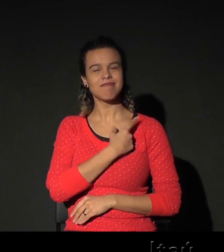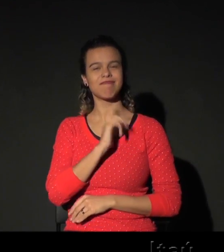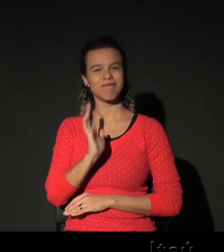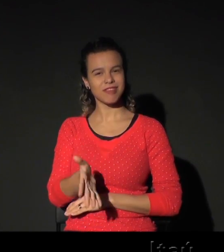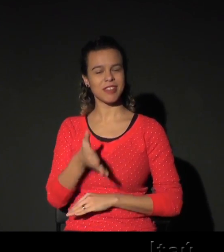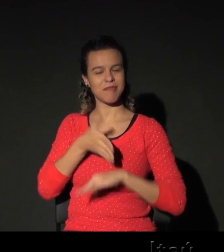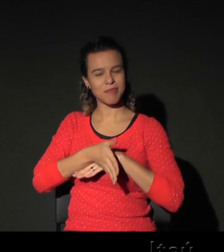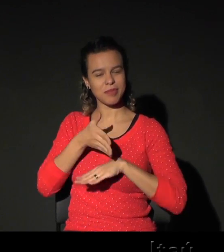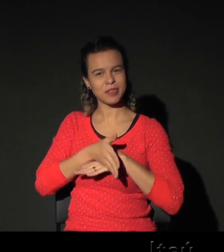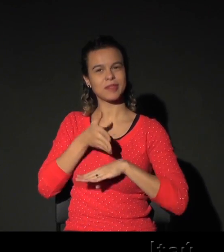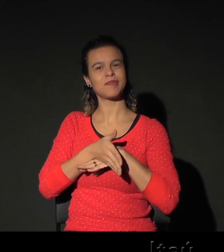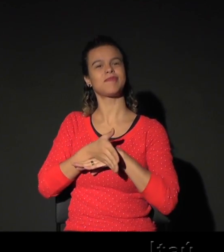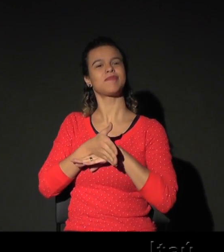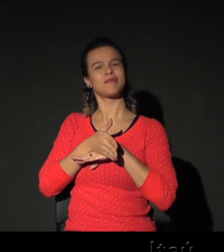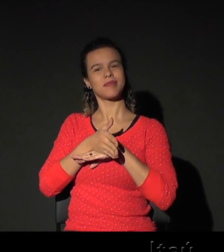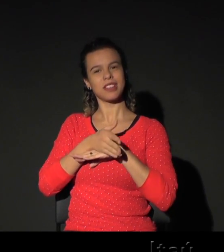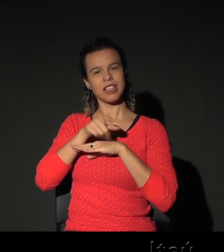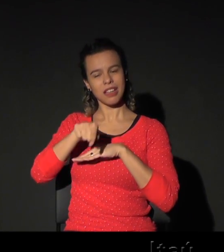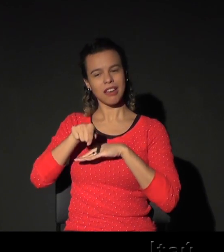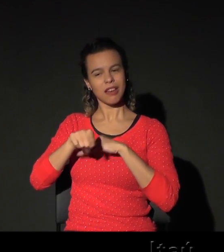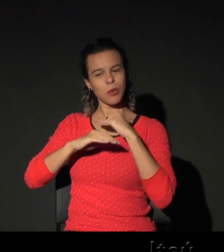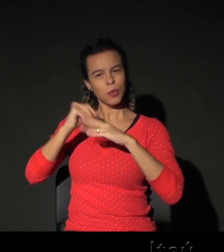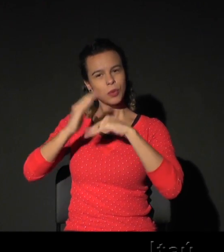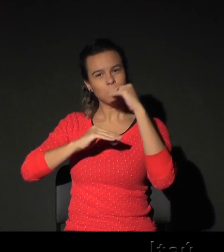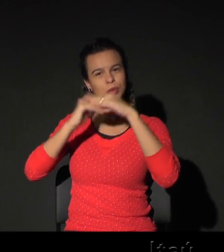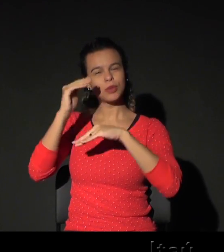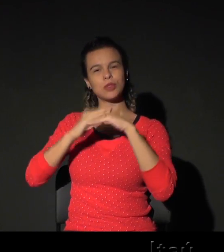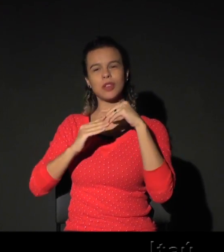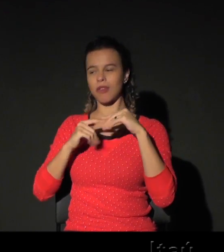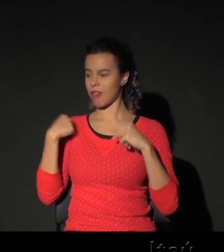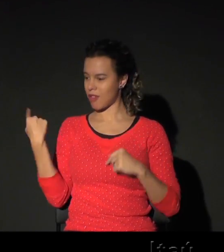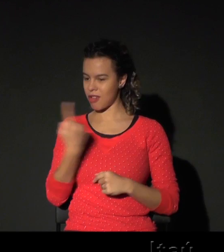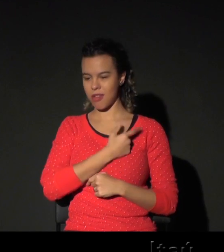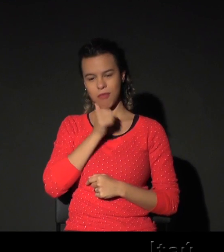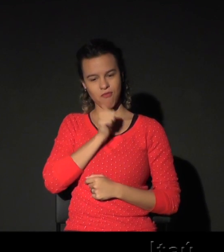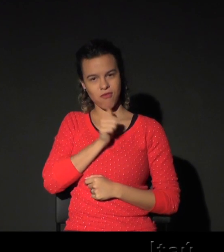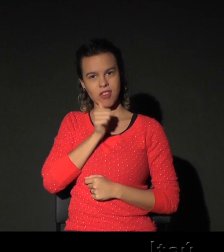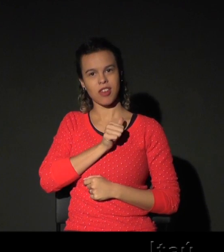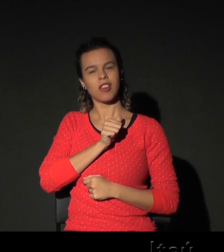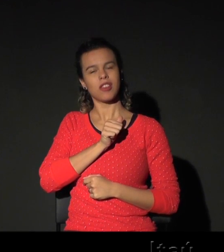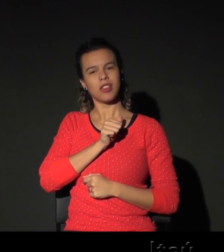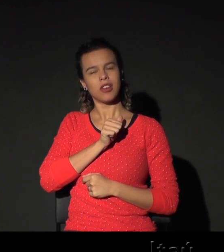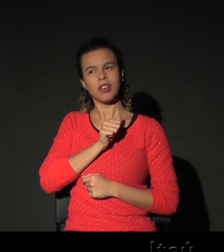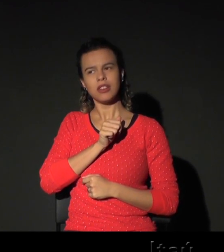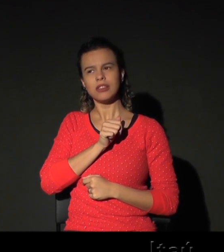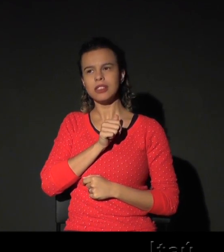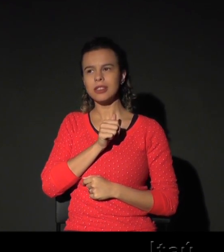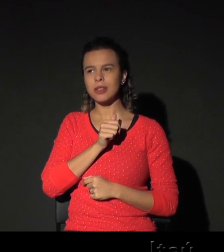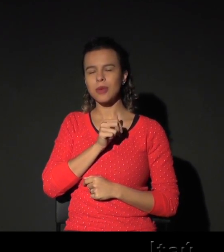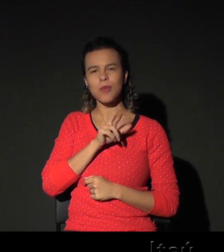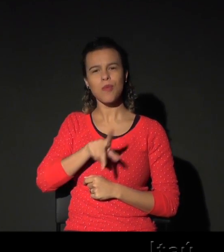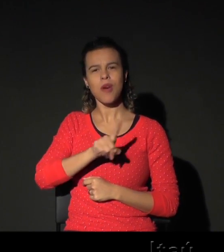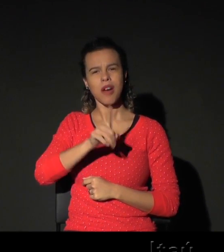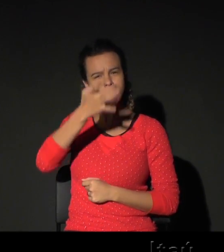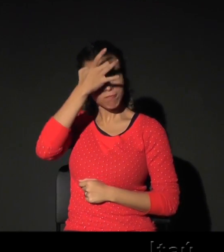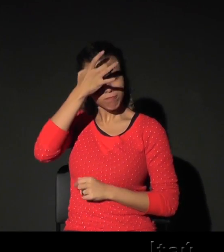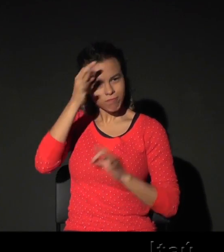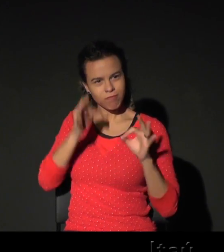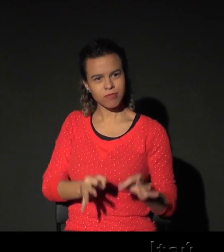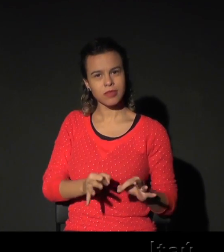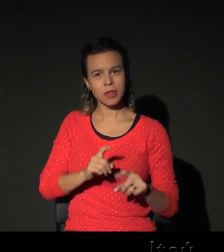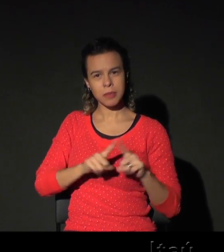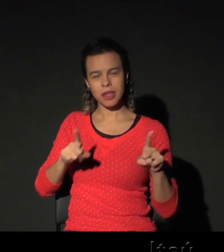fazemos parte dessa dessa construção e dessa talvez não diria uma convicção mas um